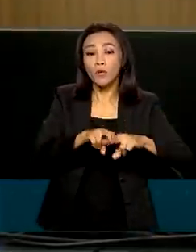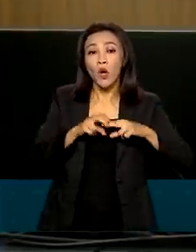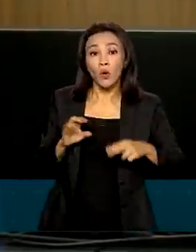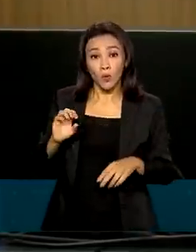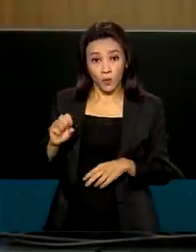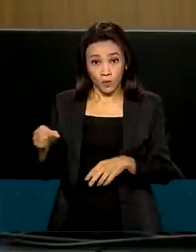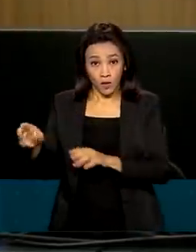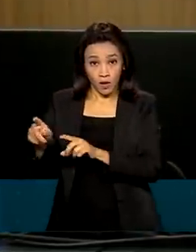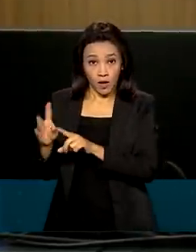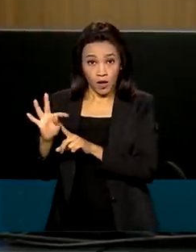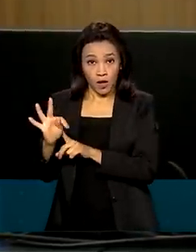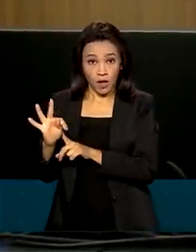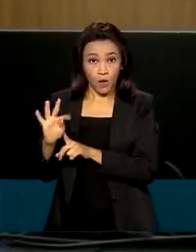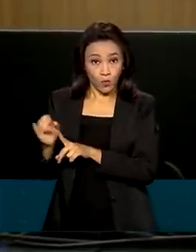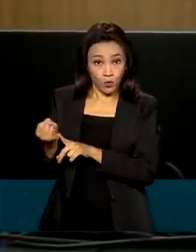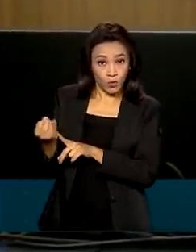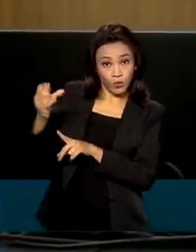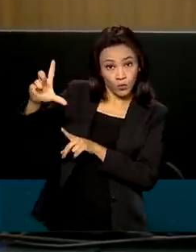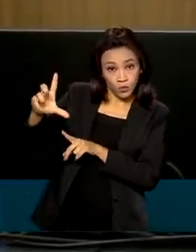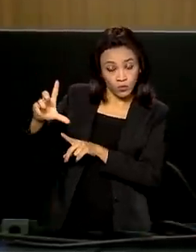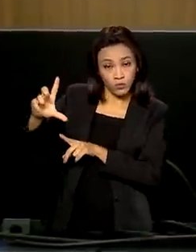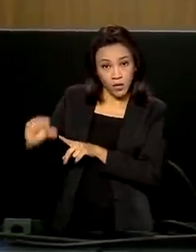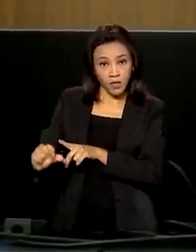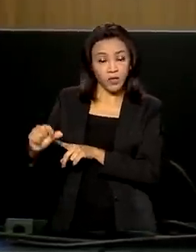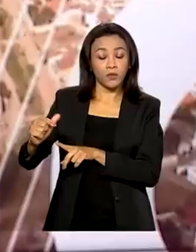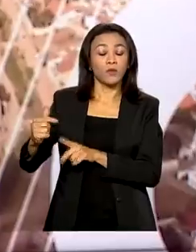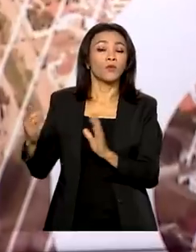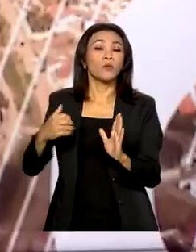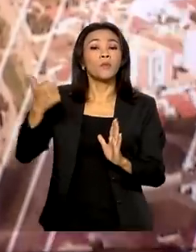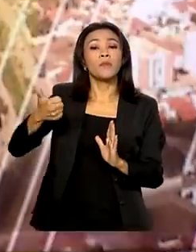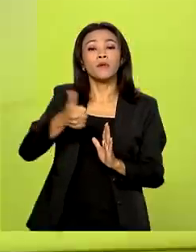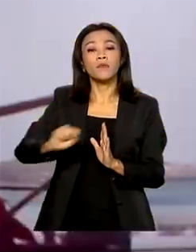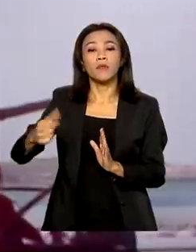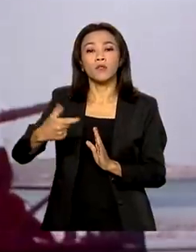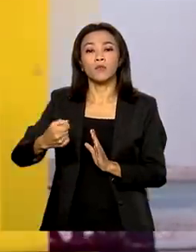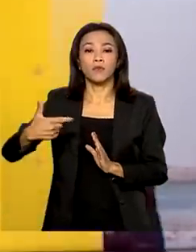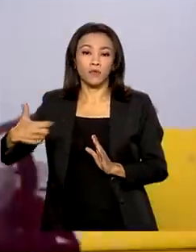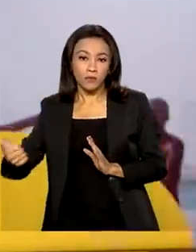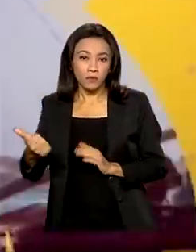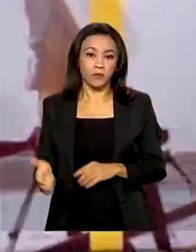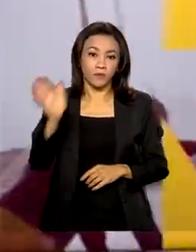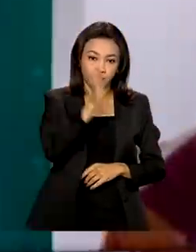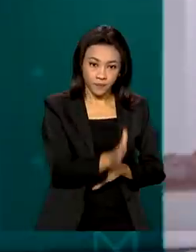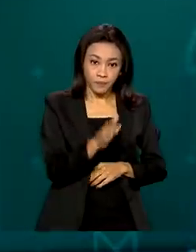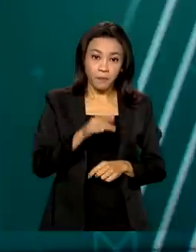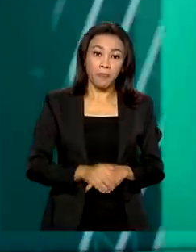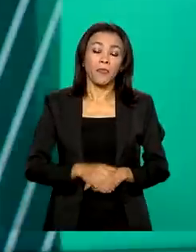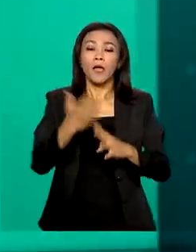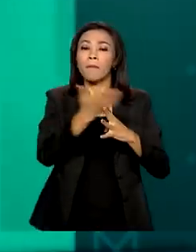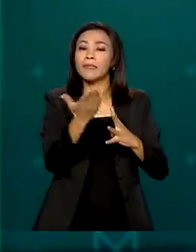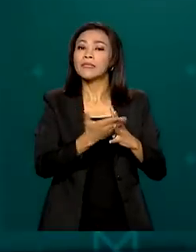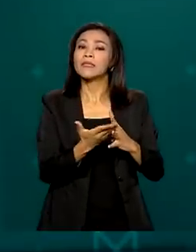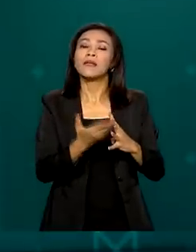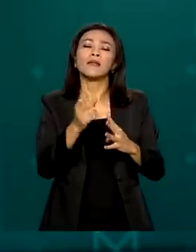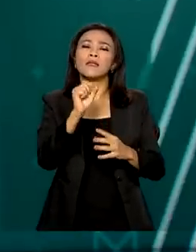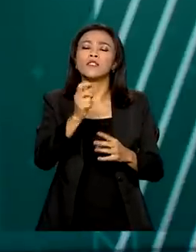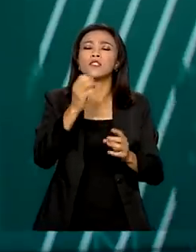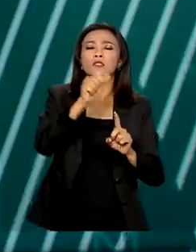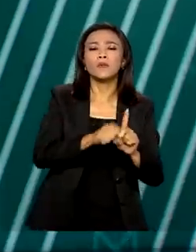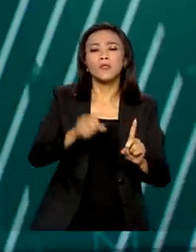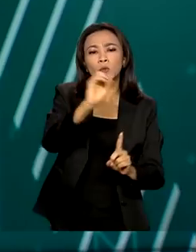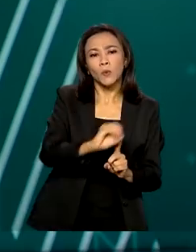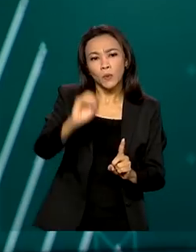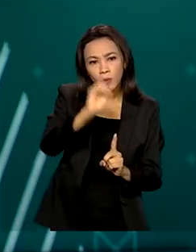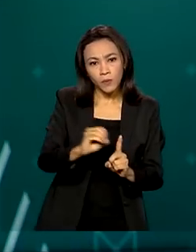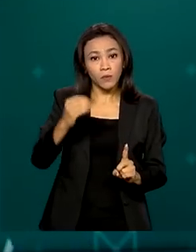ao longo principalmente do primeiro semestre de 2021 a parcela de outubro do auxílio Brasil vai ser depositada